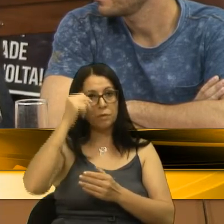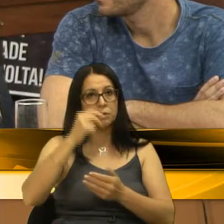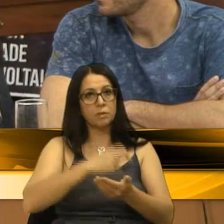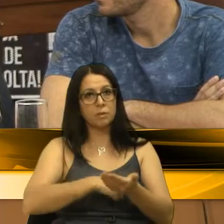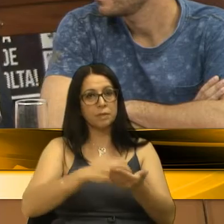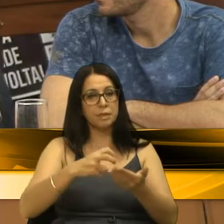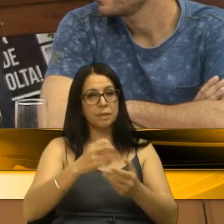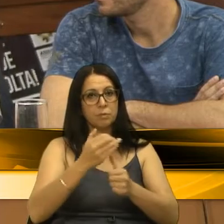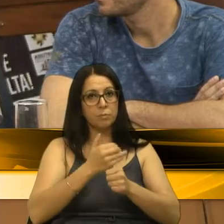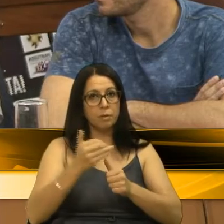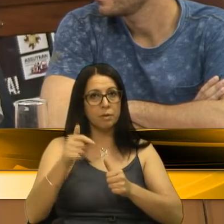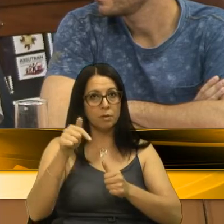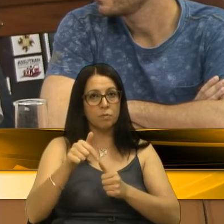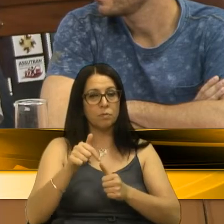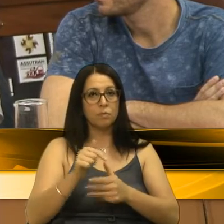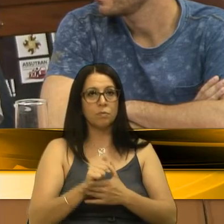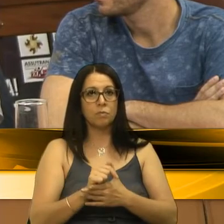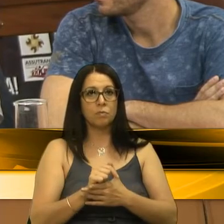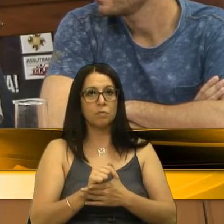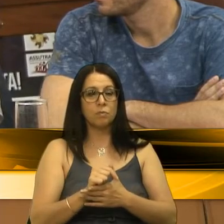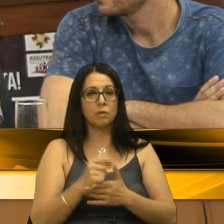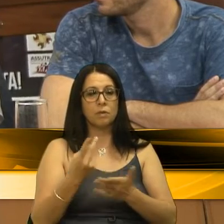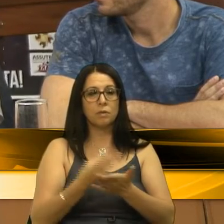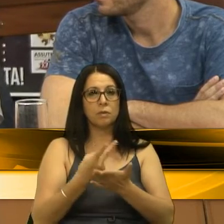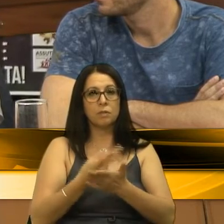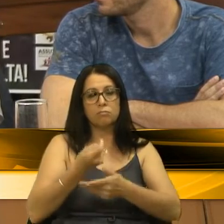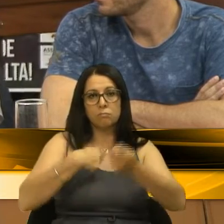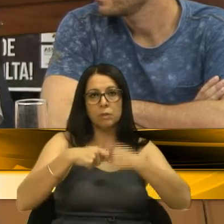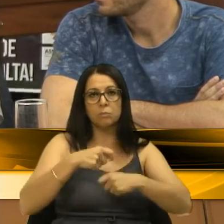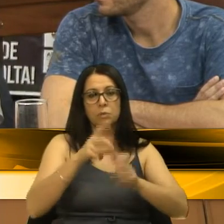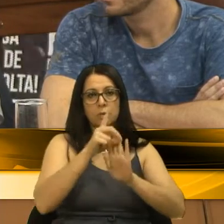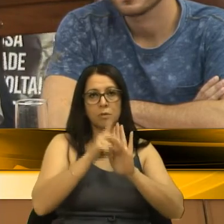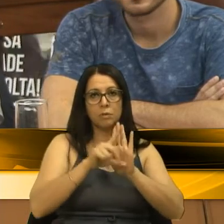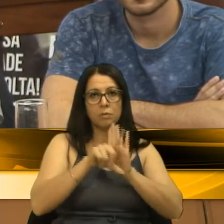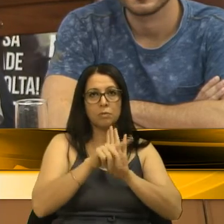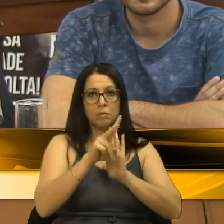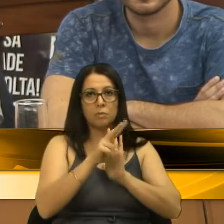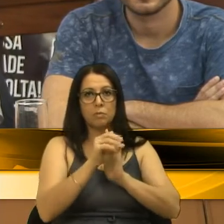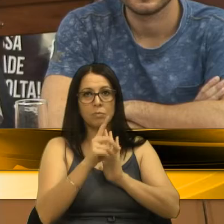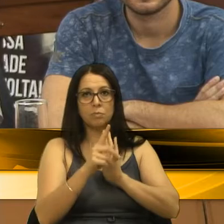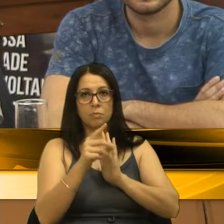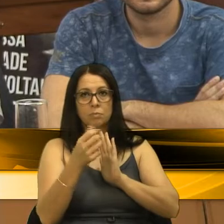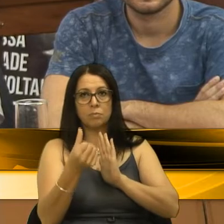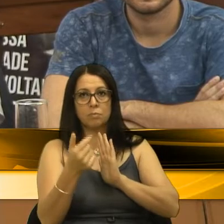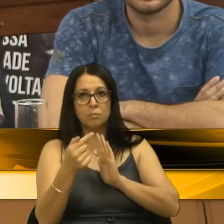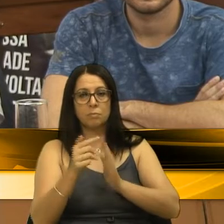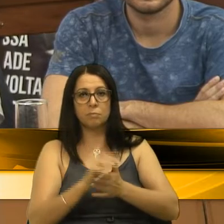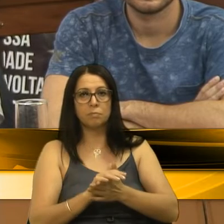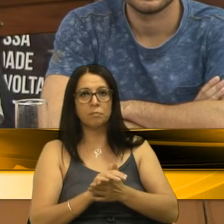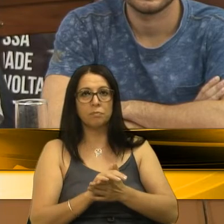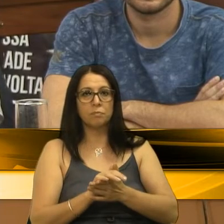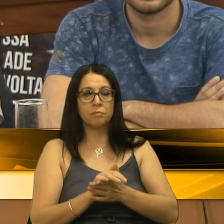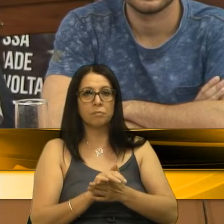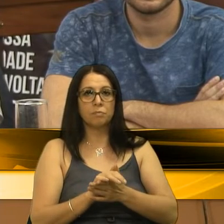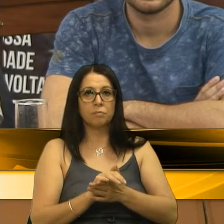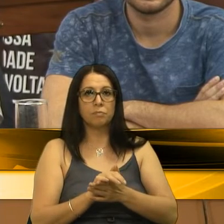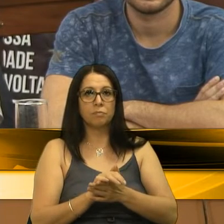da primeira turma do STJ, aonde trata de mandado